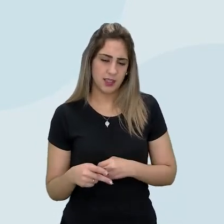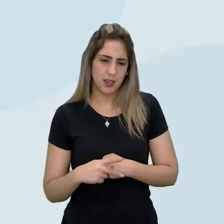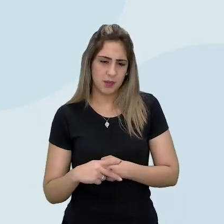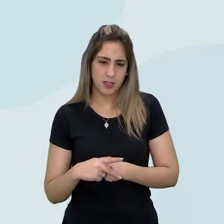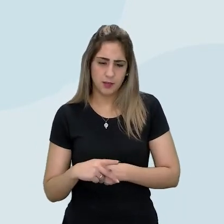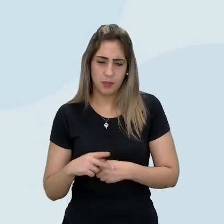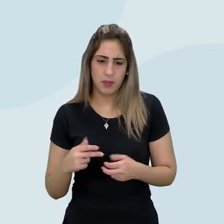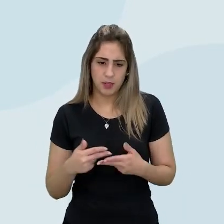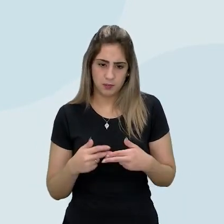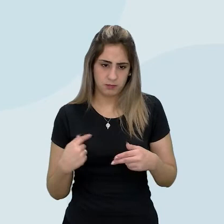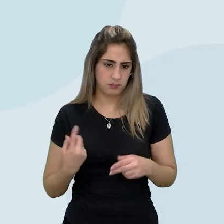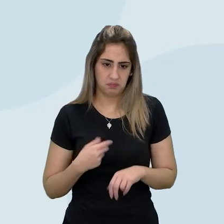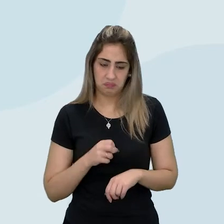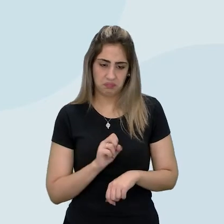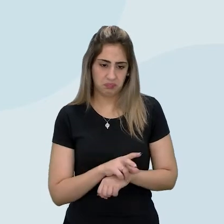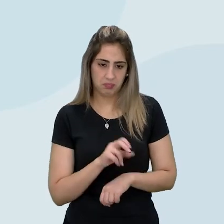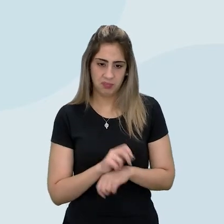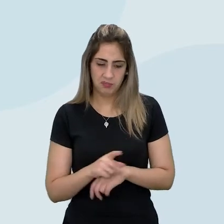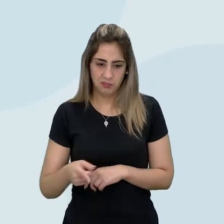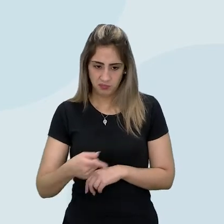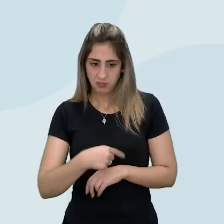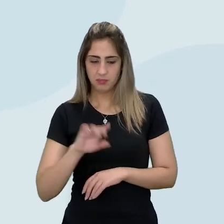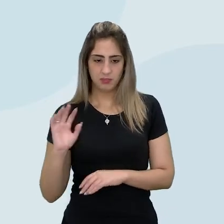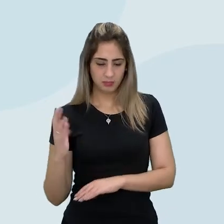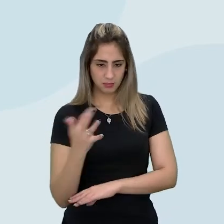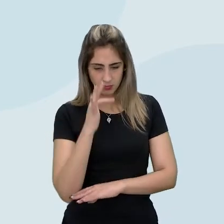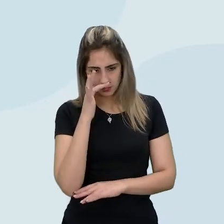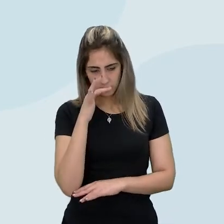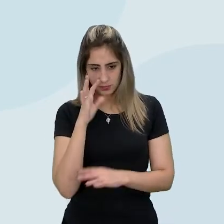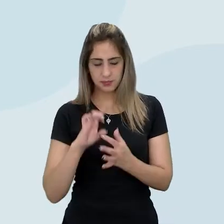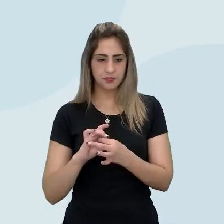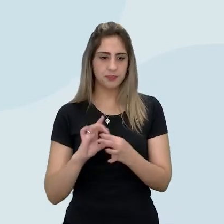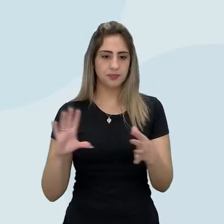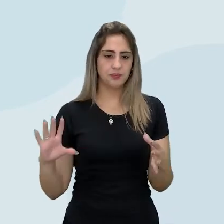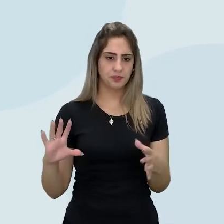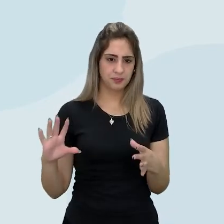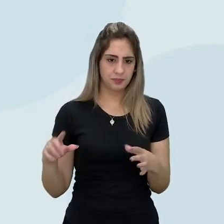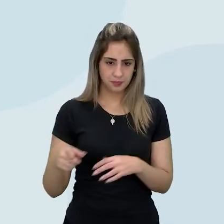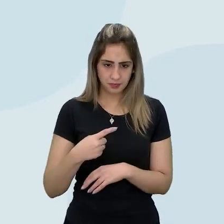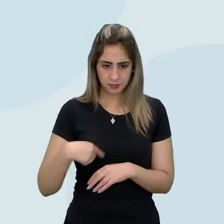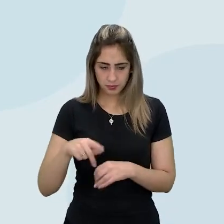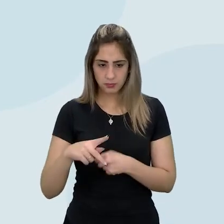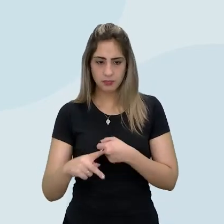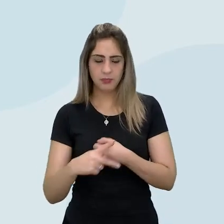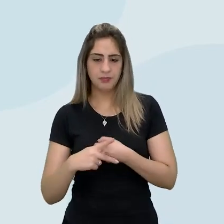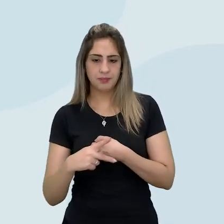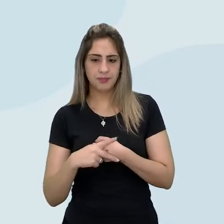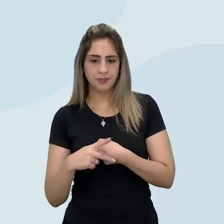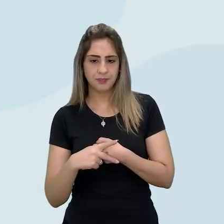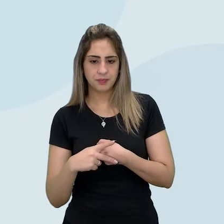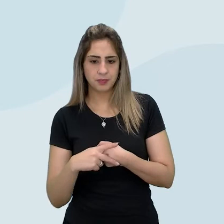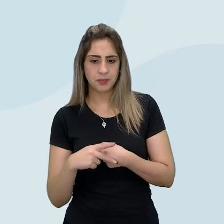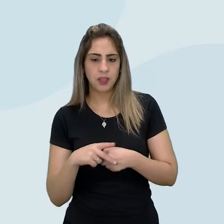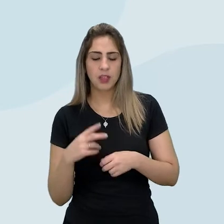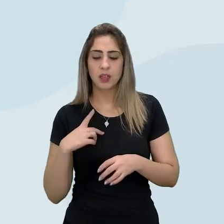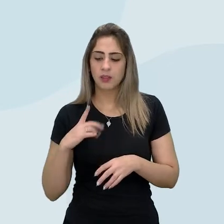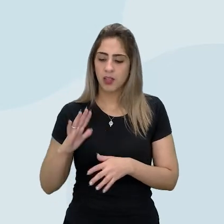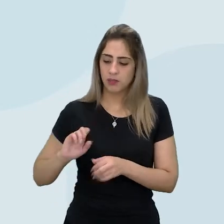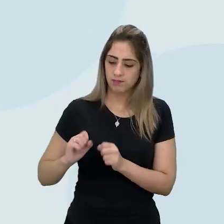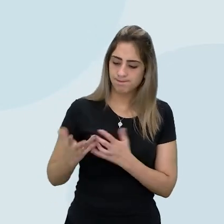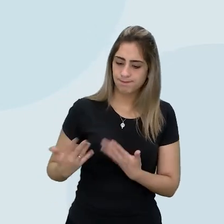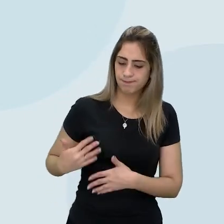está presente junto dessas plantas, liberam então essas proteínas que acabam